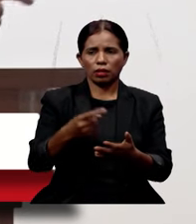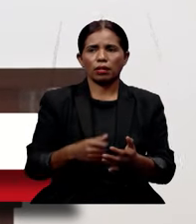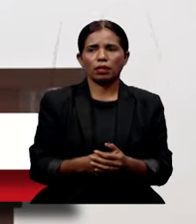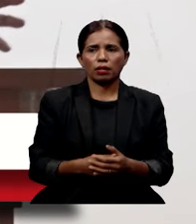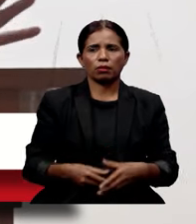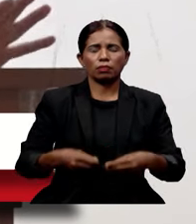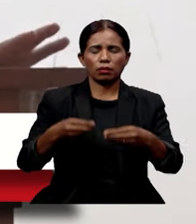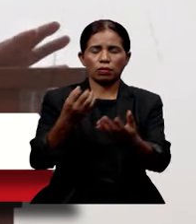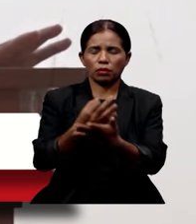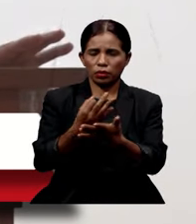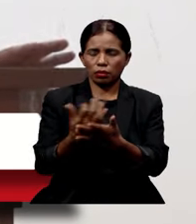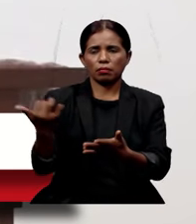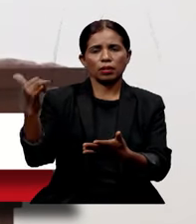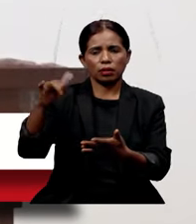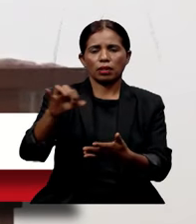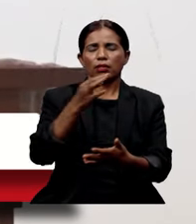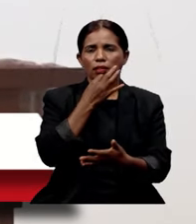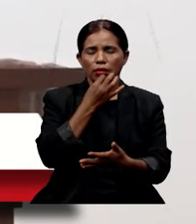doi do rumo ba sira hang.